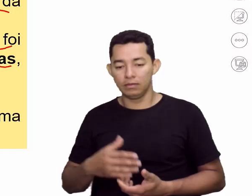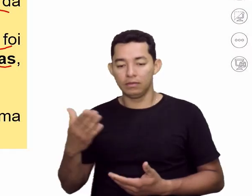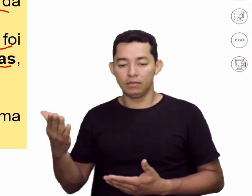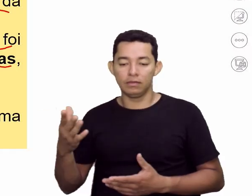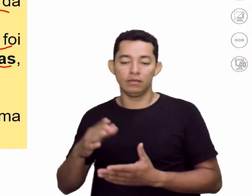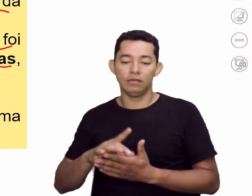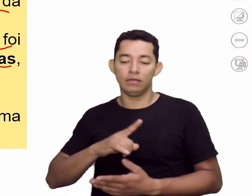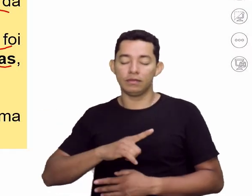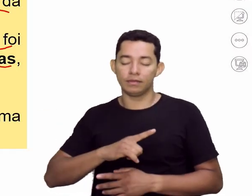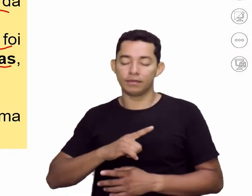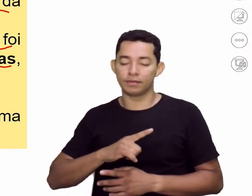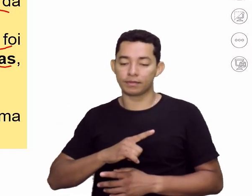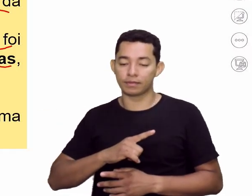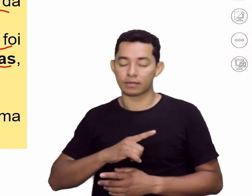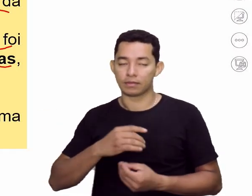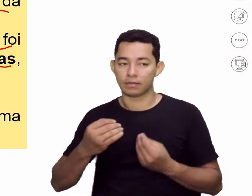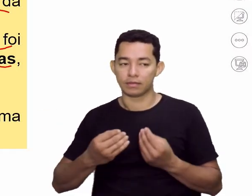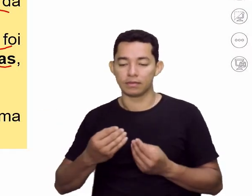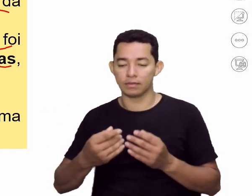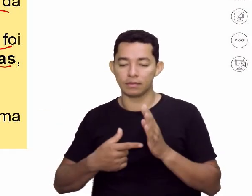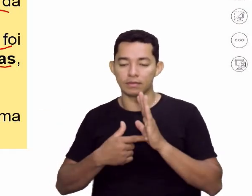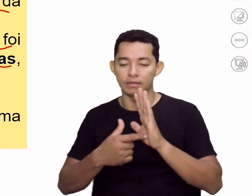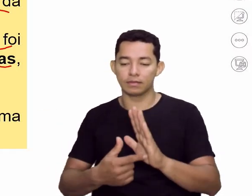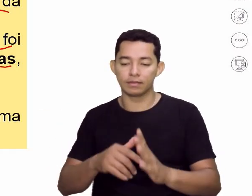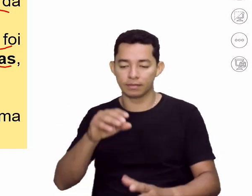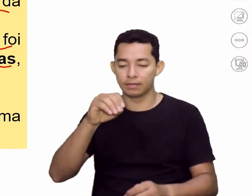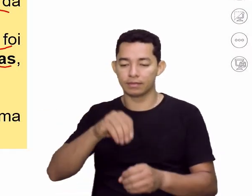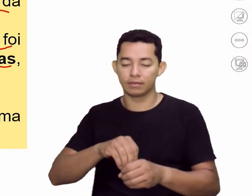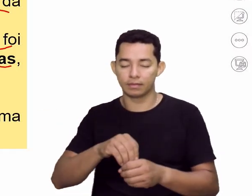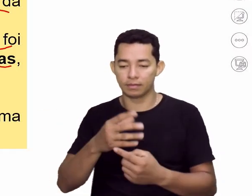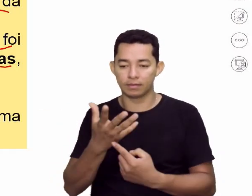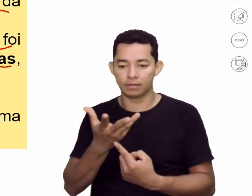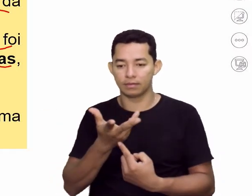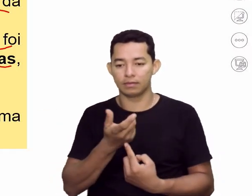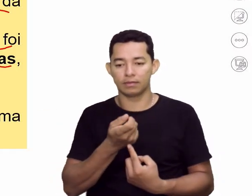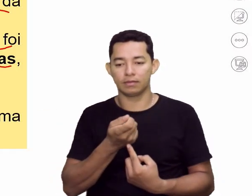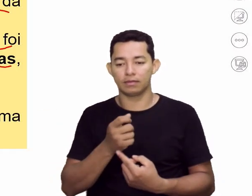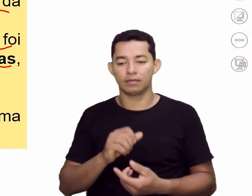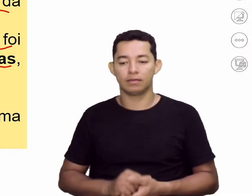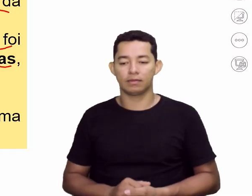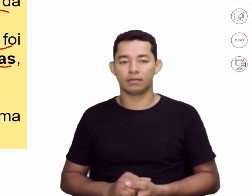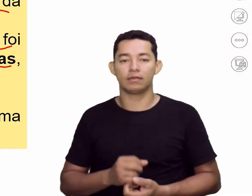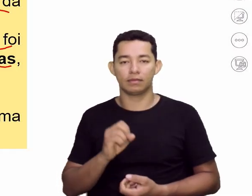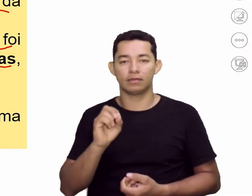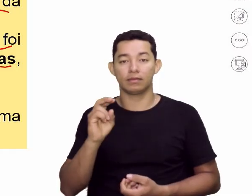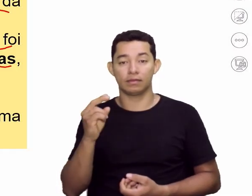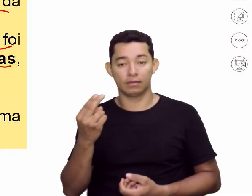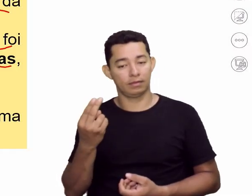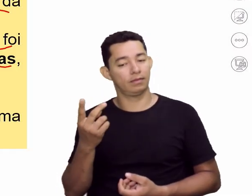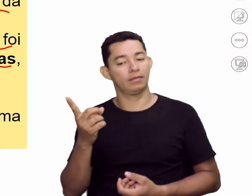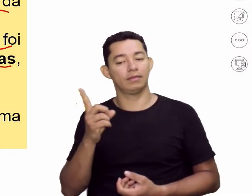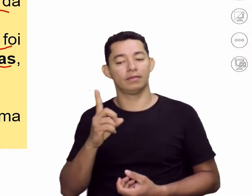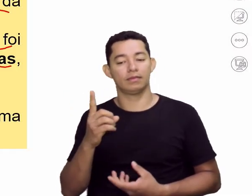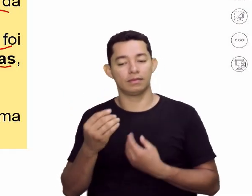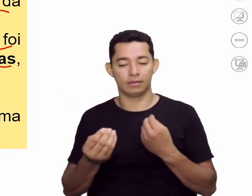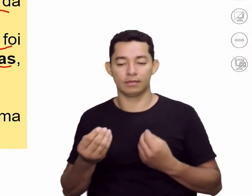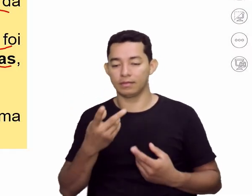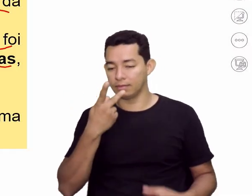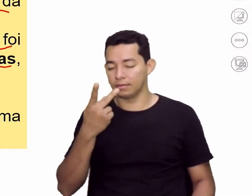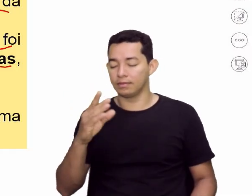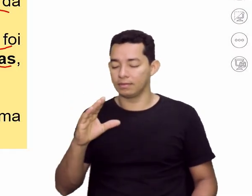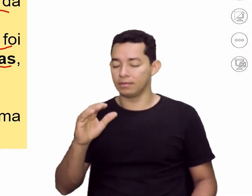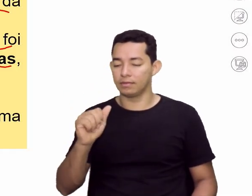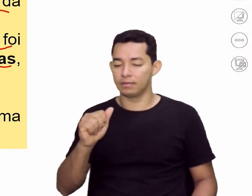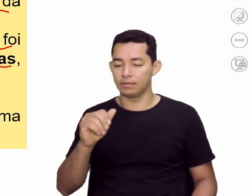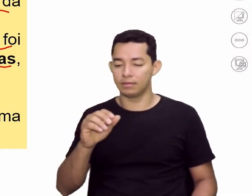refletir na forma de se fazer arte, né? Ou não, como diria Caetano Veloso, não